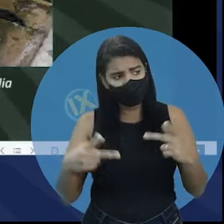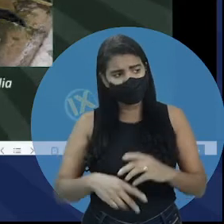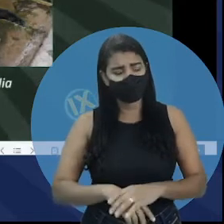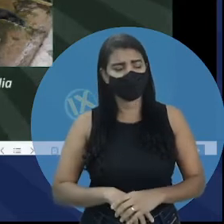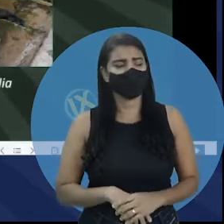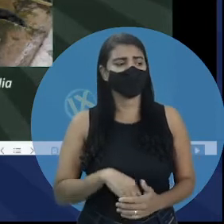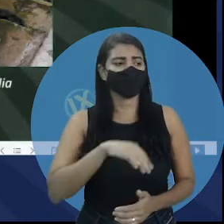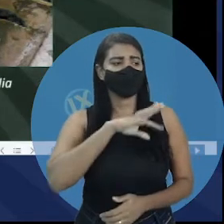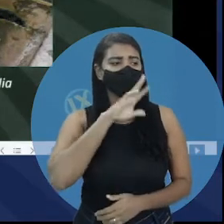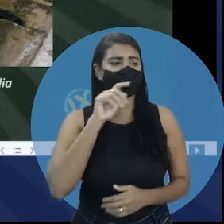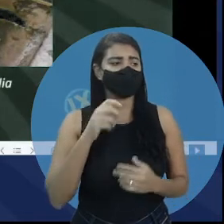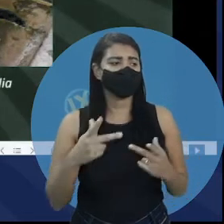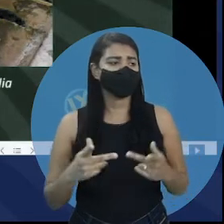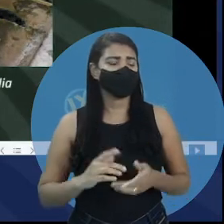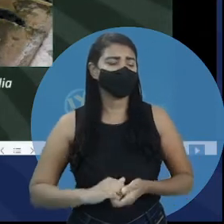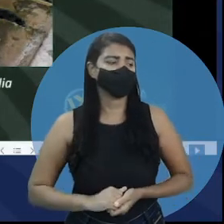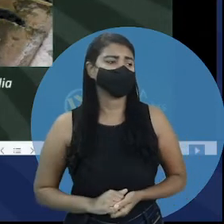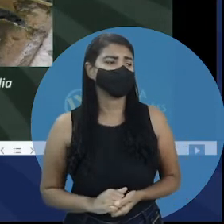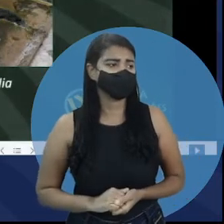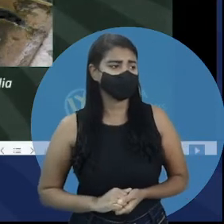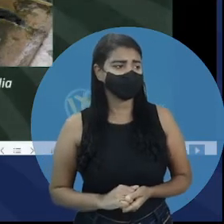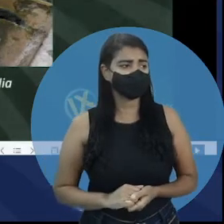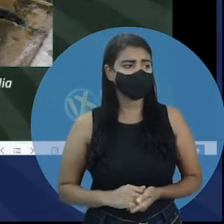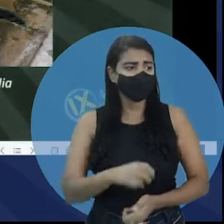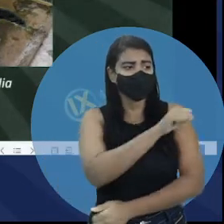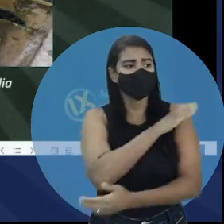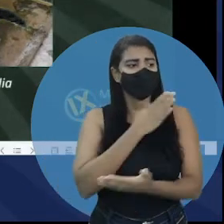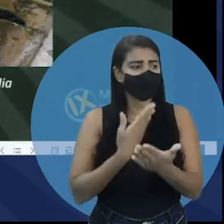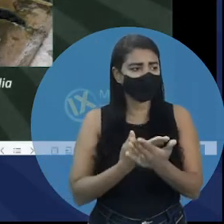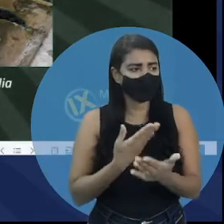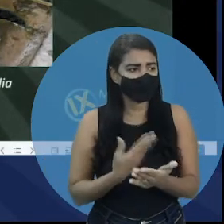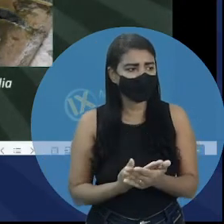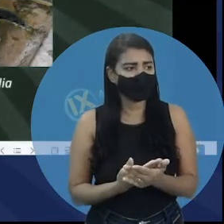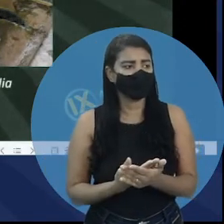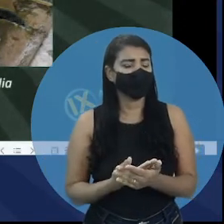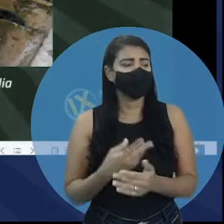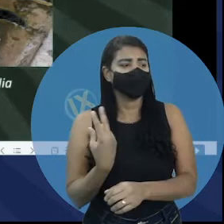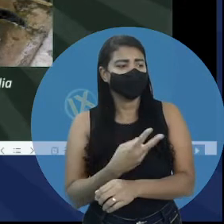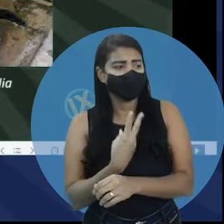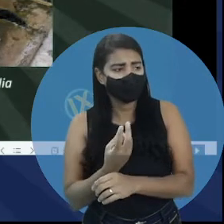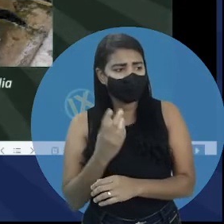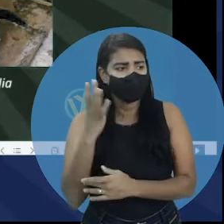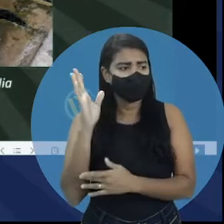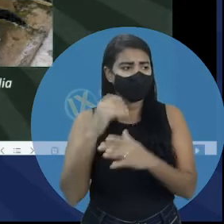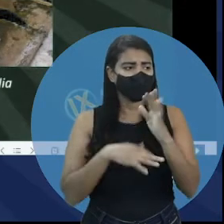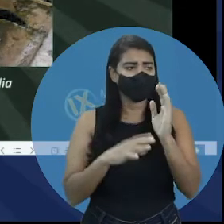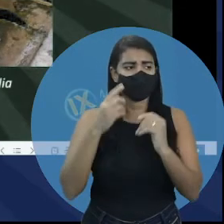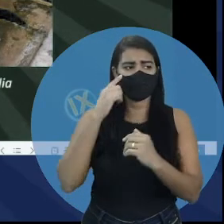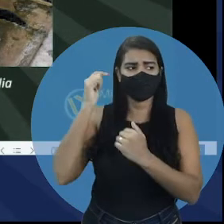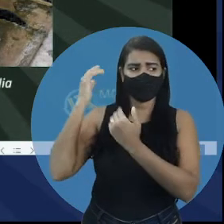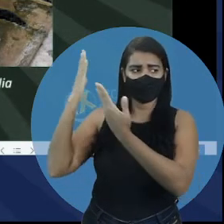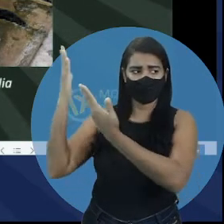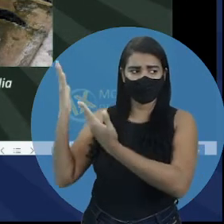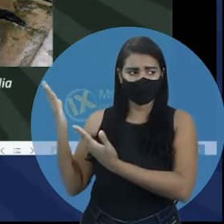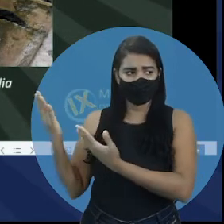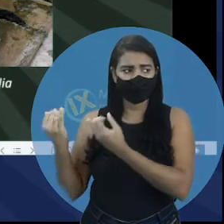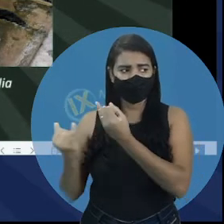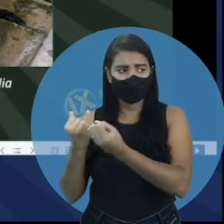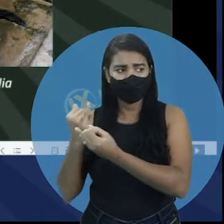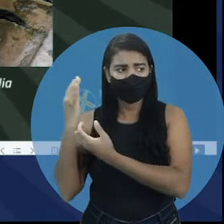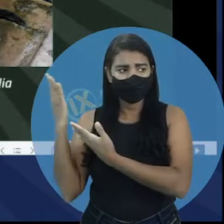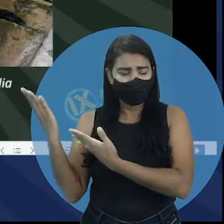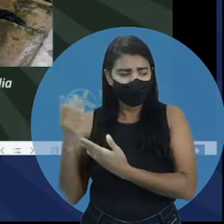animais. Então, desse modo, os alunos foram atrás de algumas plantas, a gente viu